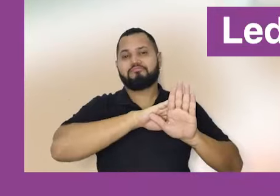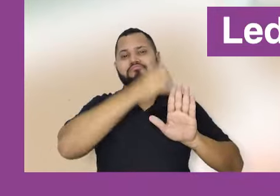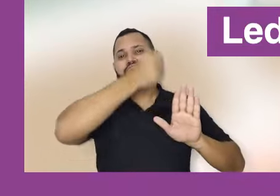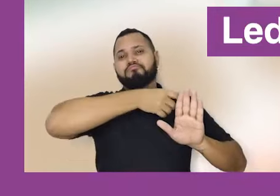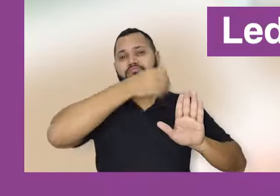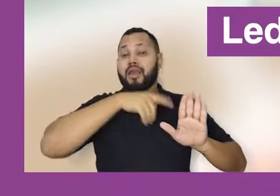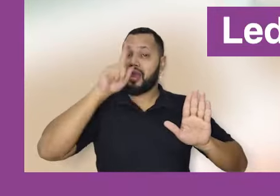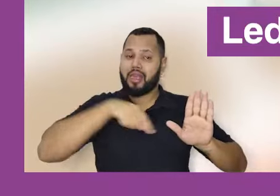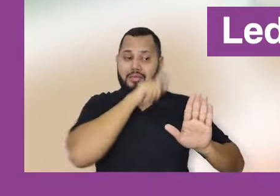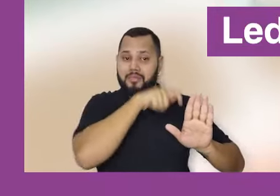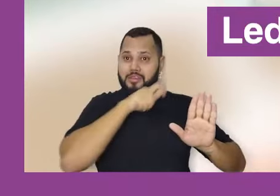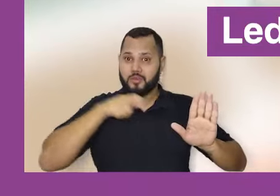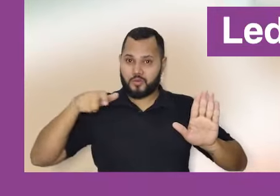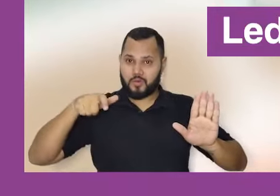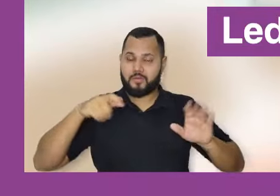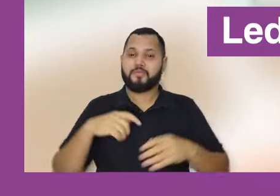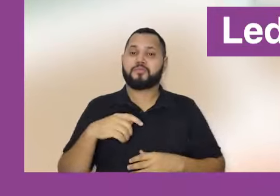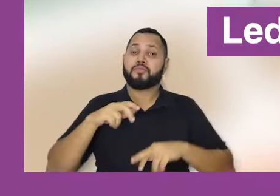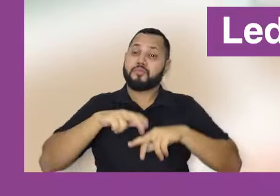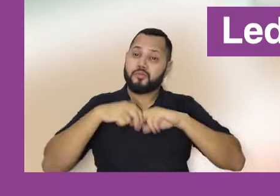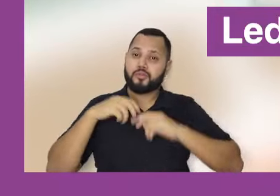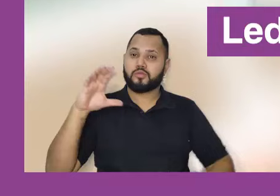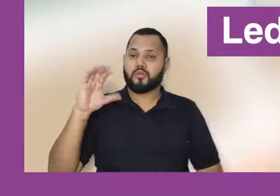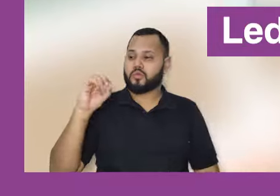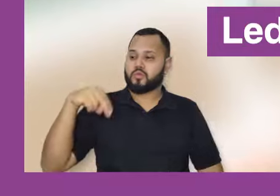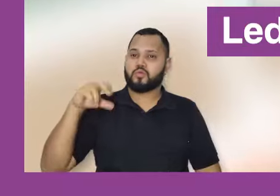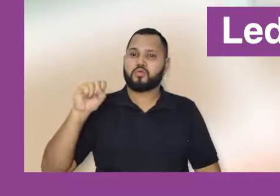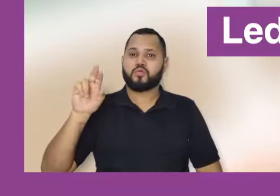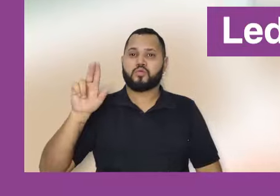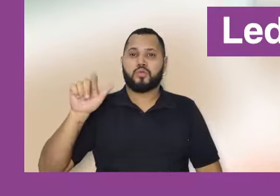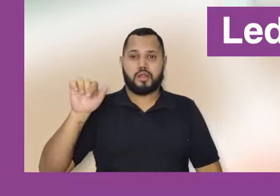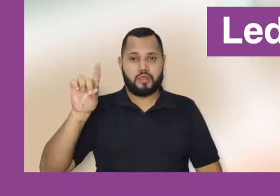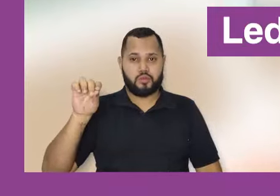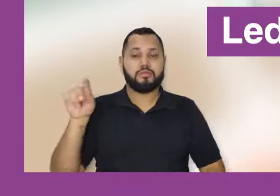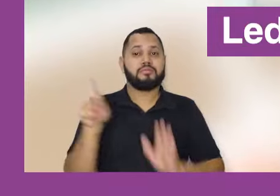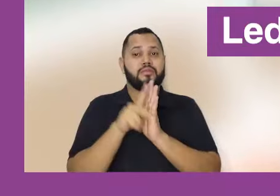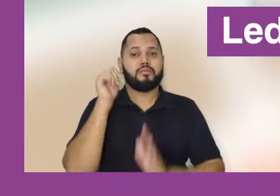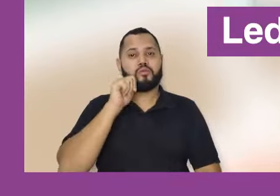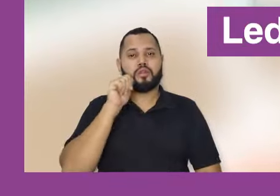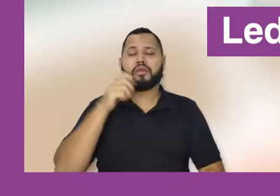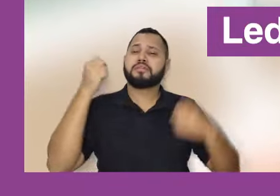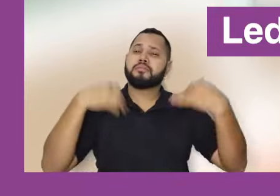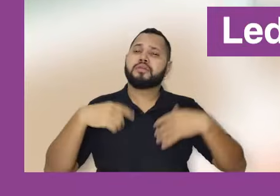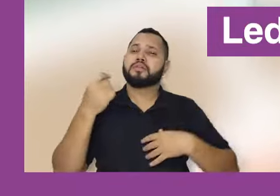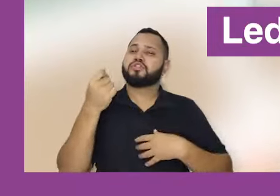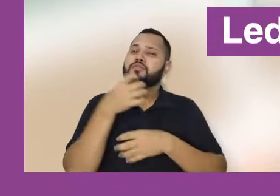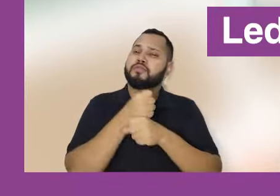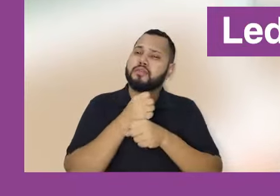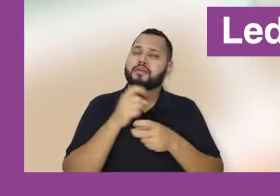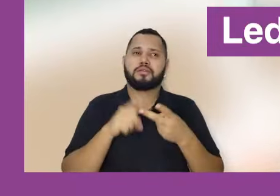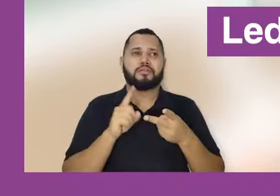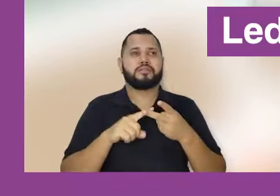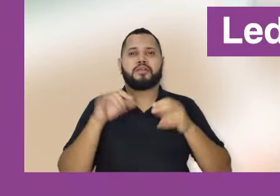tá aqui para falar de pessoas então no Consulado da mulher a gente fala assim de Finanças a gente fala